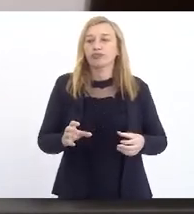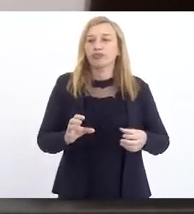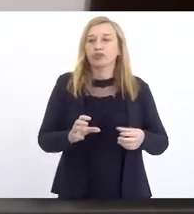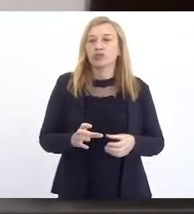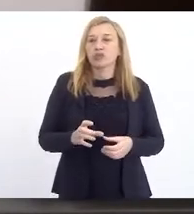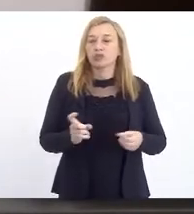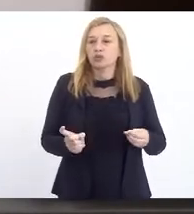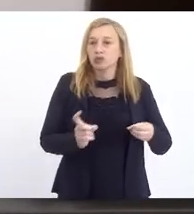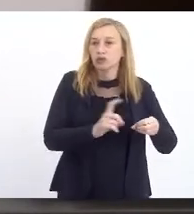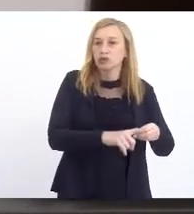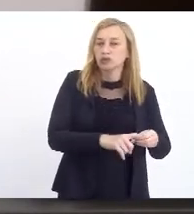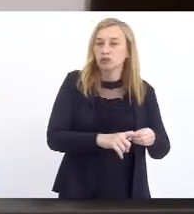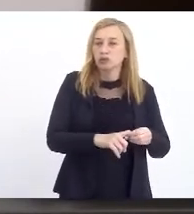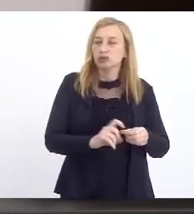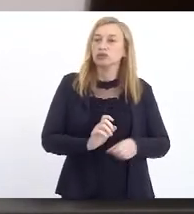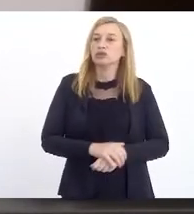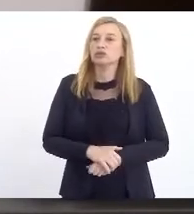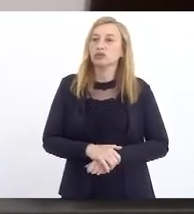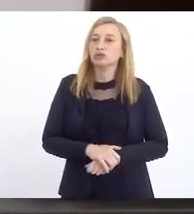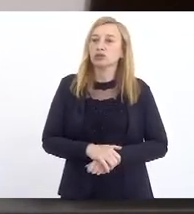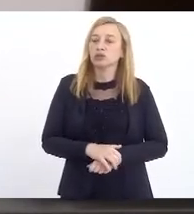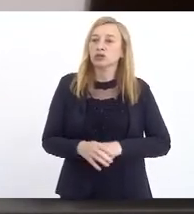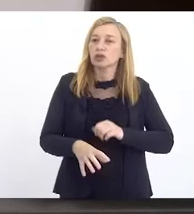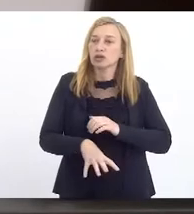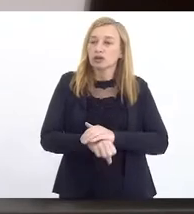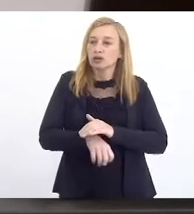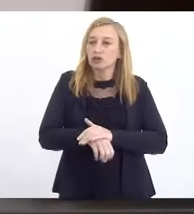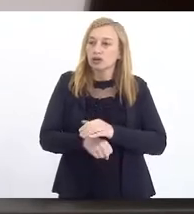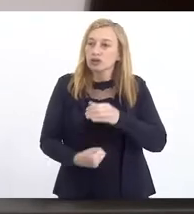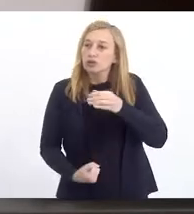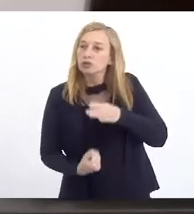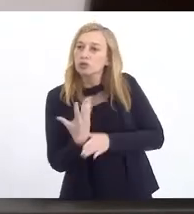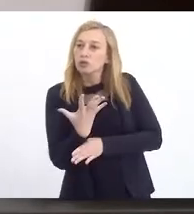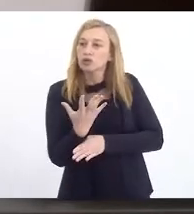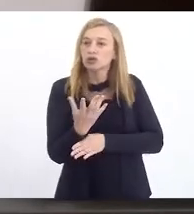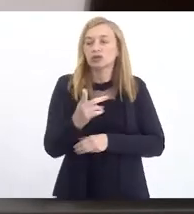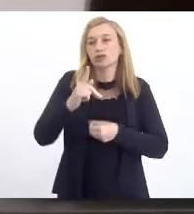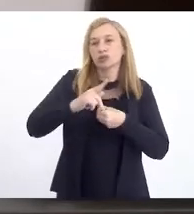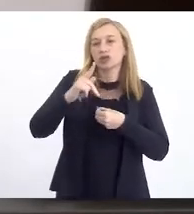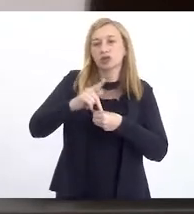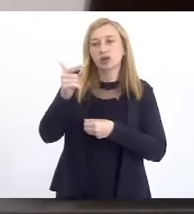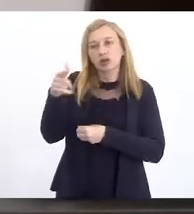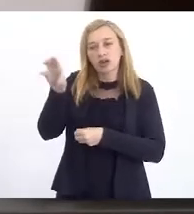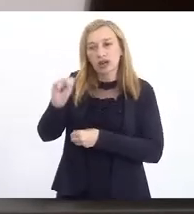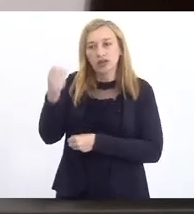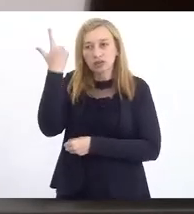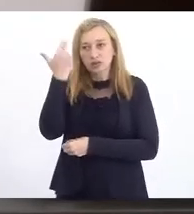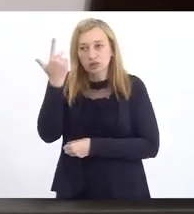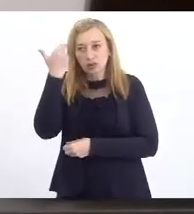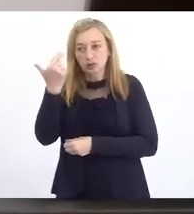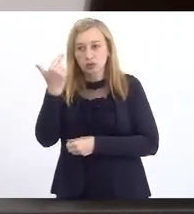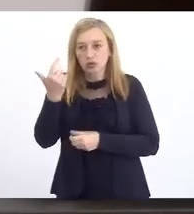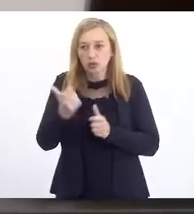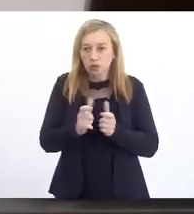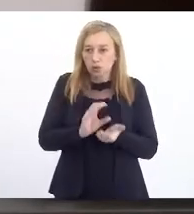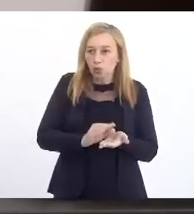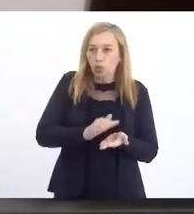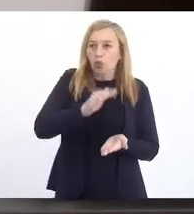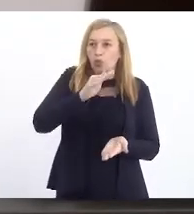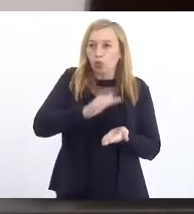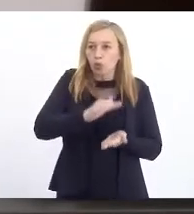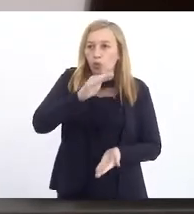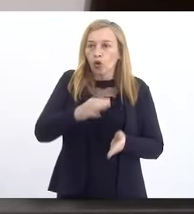concessionário de exploração e produção de petróleo e gás natural nos casos de grande volume de